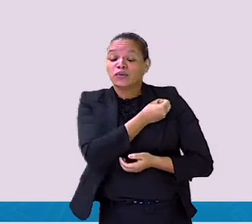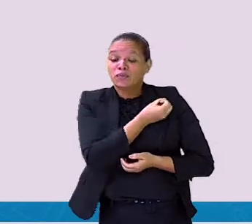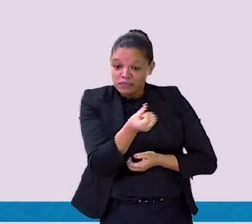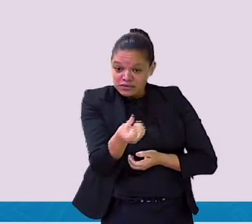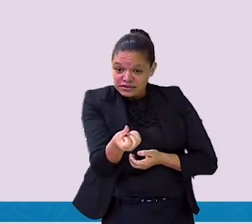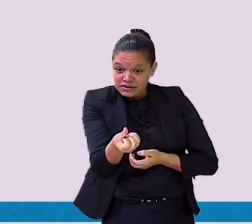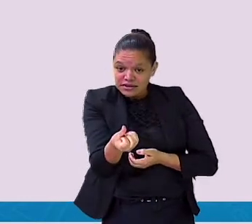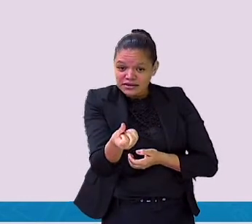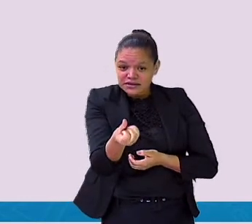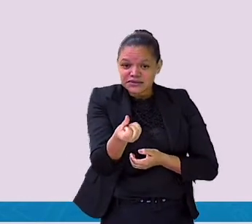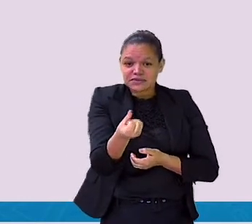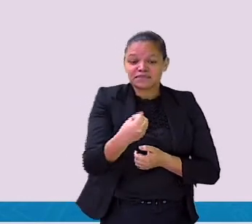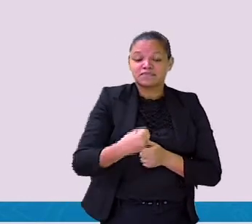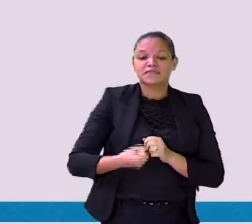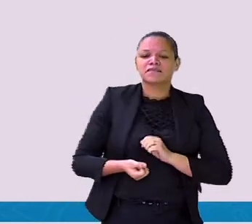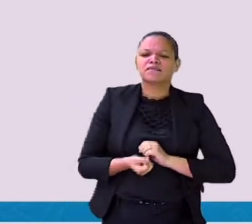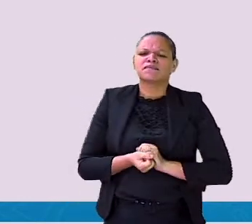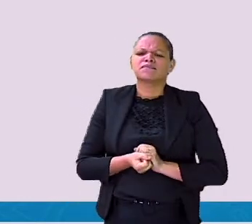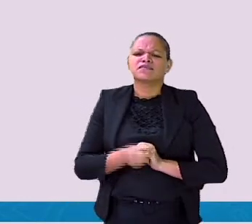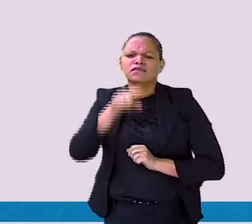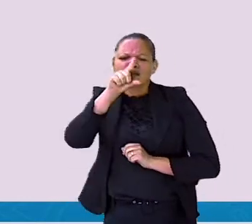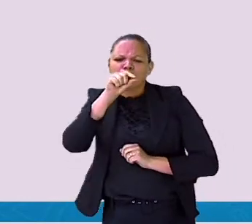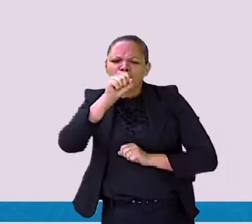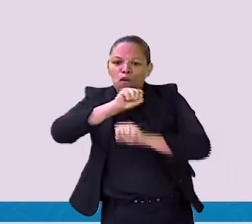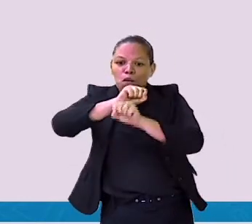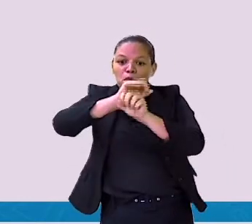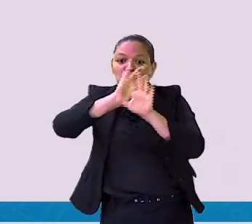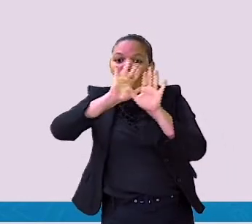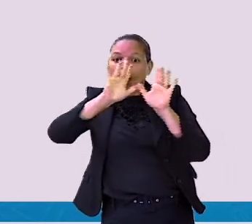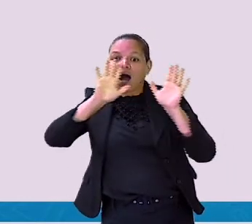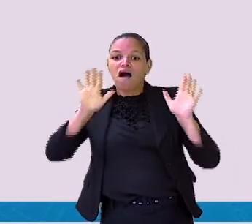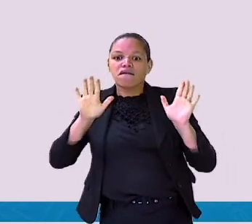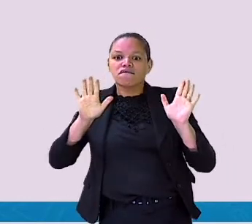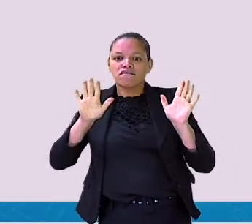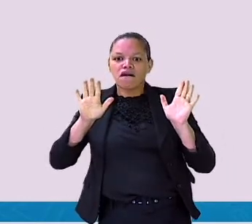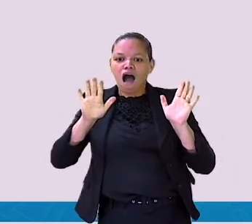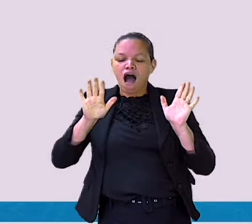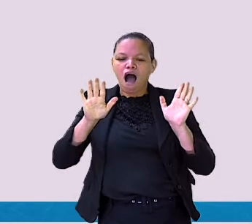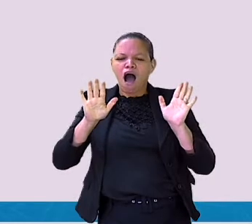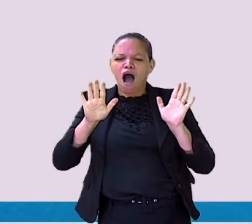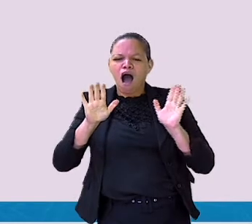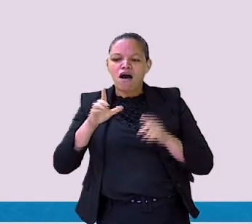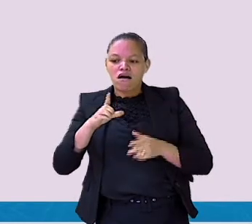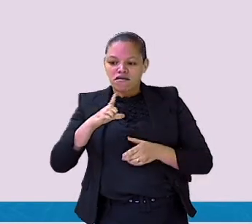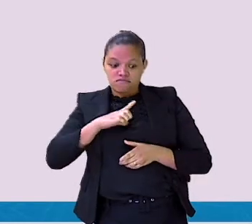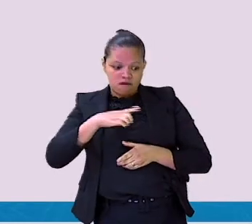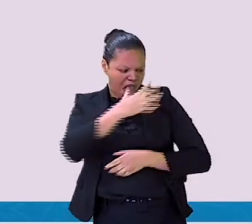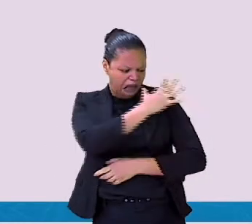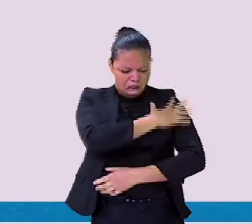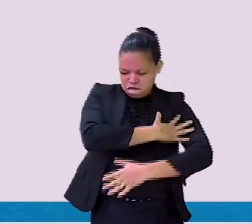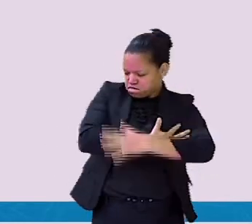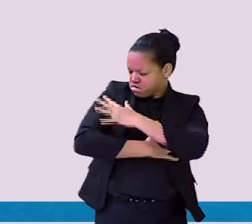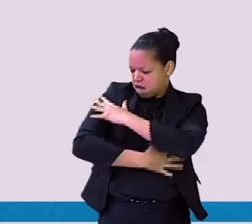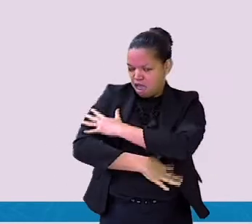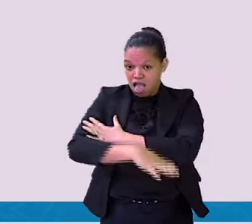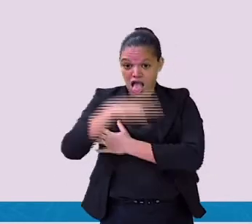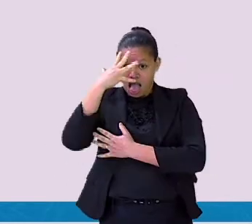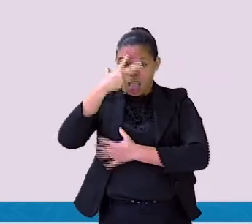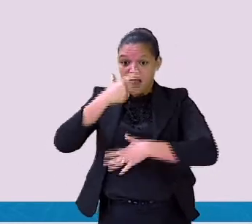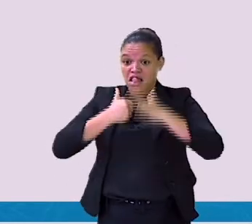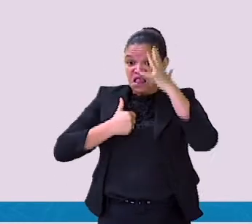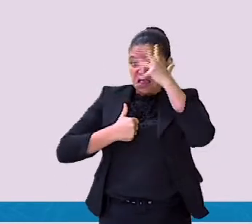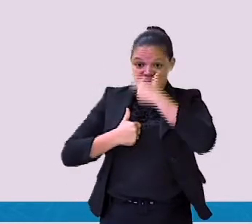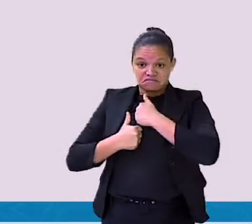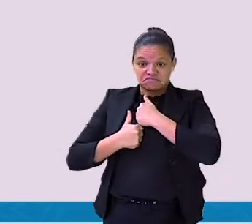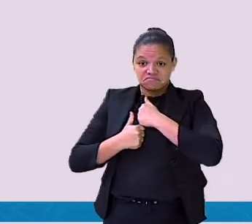Número 6. Por que o pavão, mesmo tendo as penas lindas, ficou